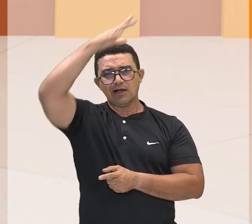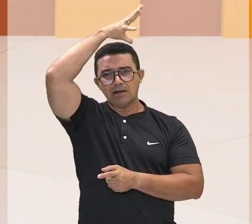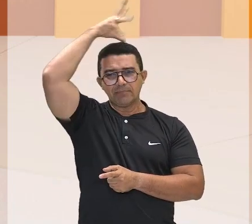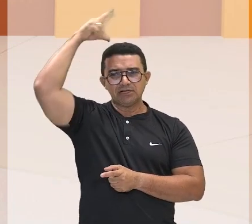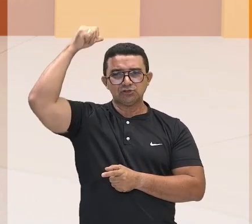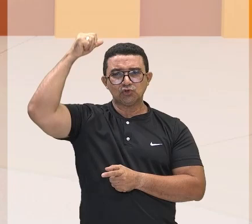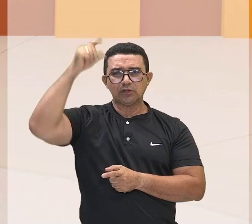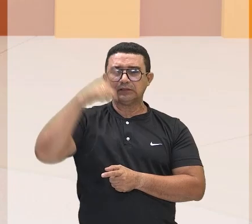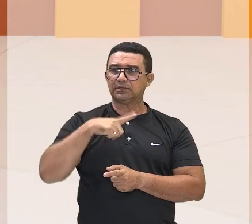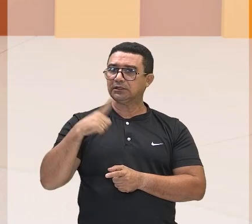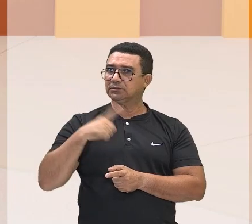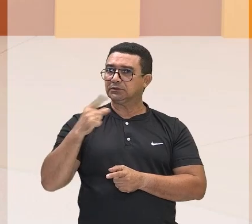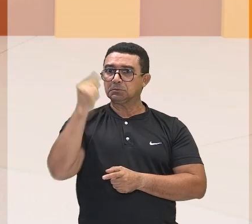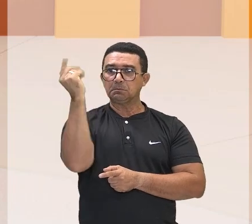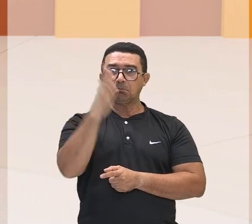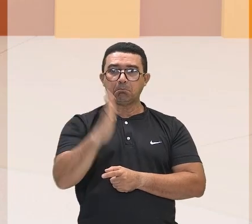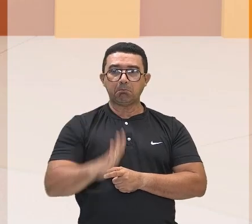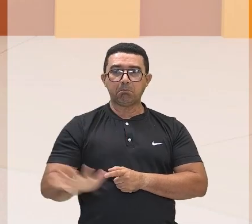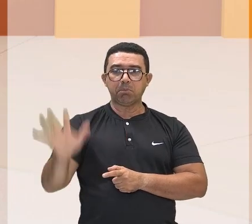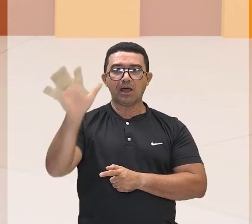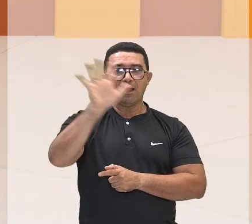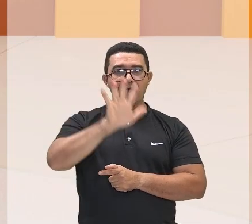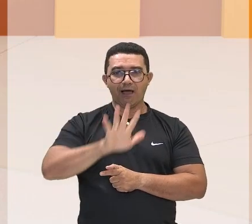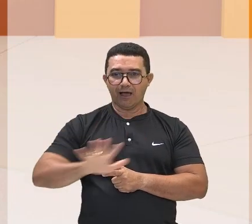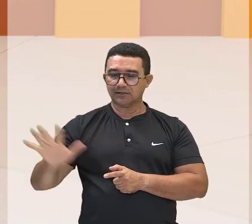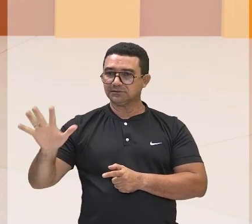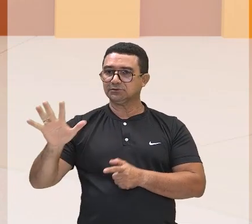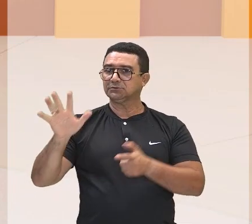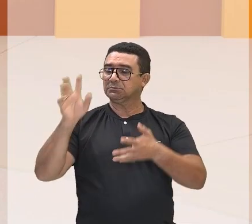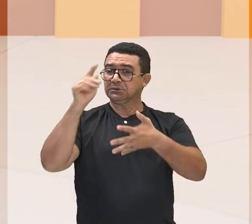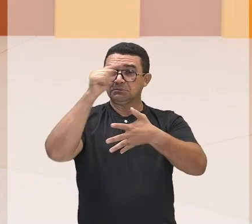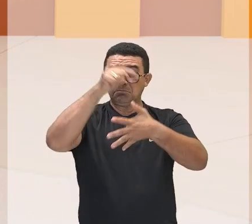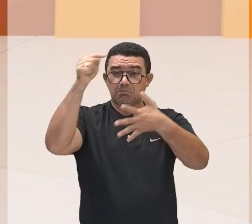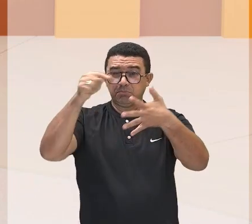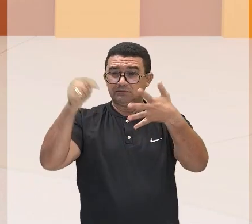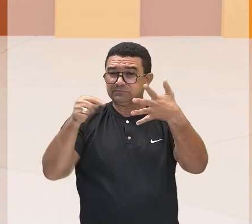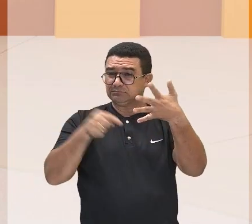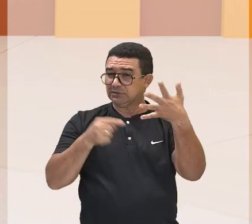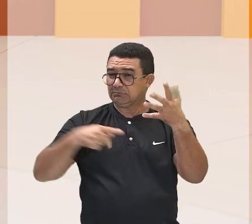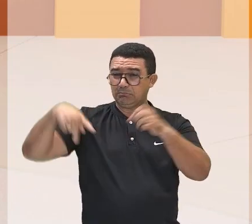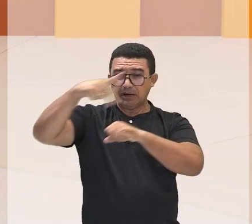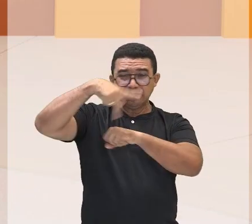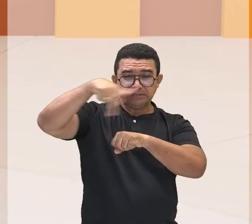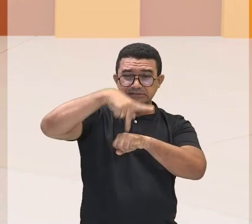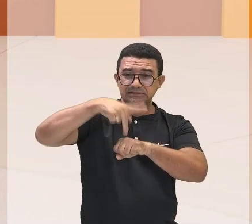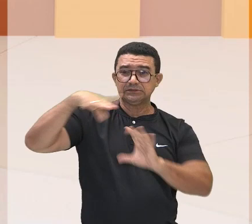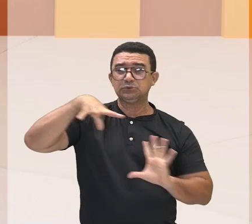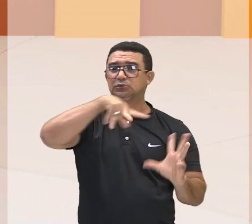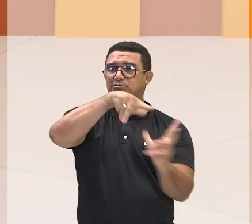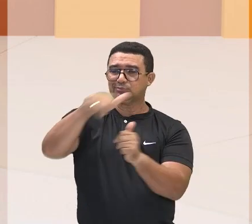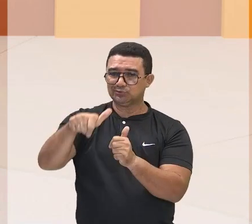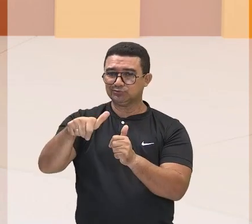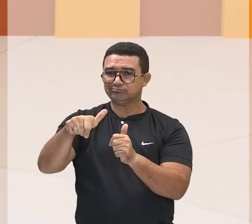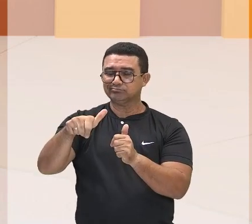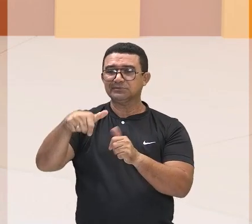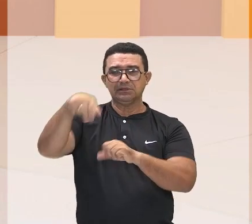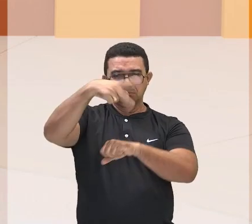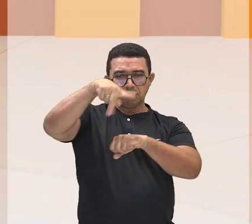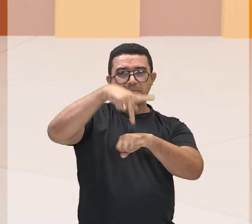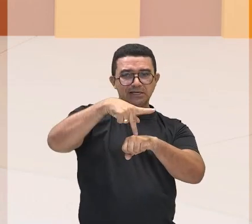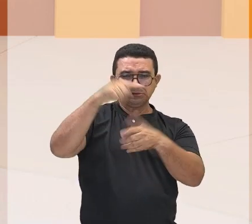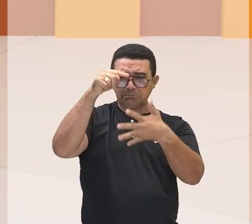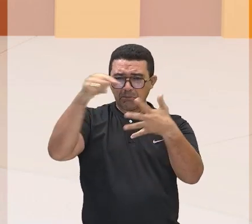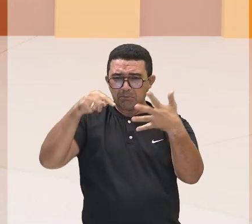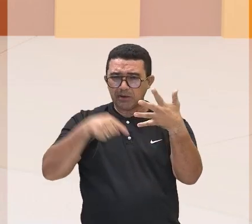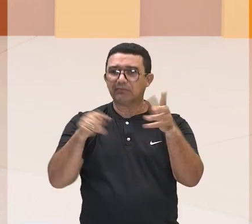o Brasil inteiro e existem outros países ao redor do planeta e esses países também, né,